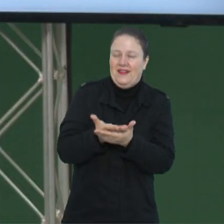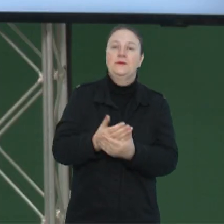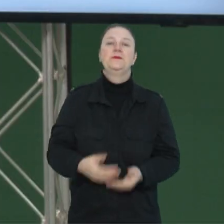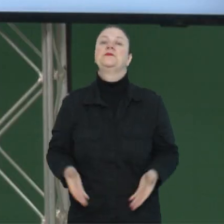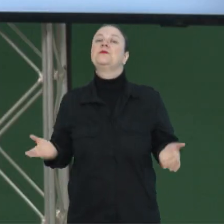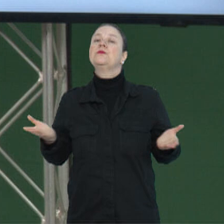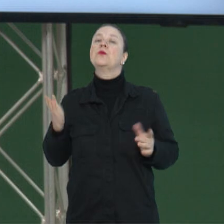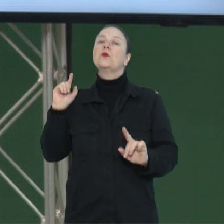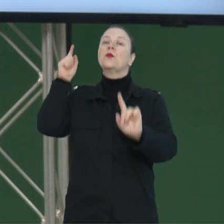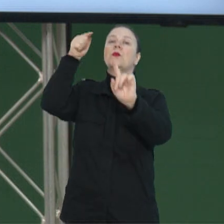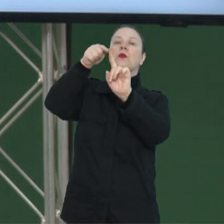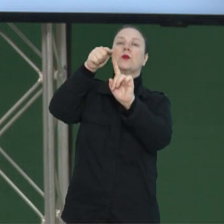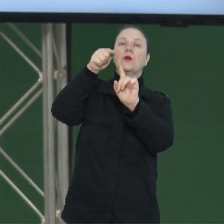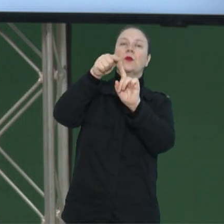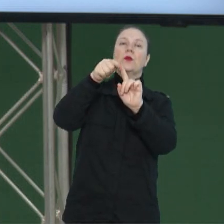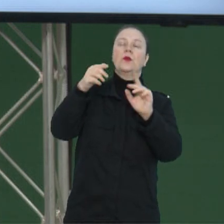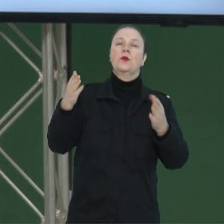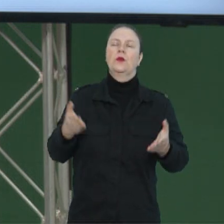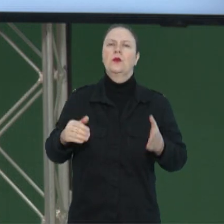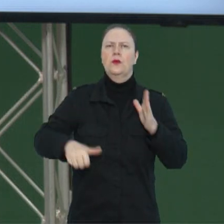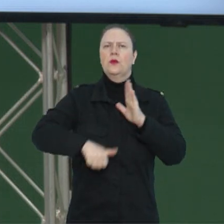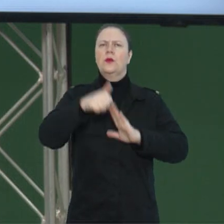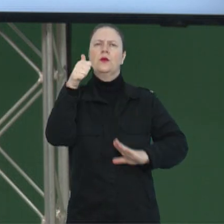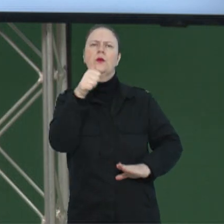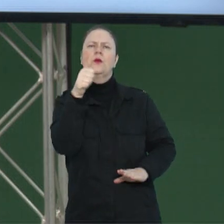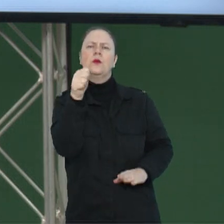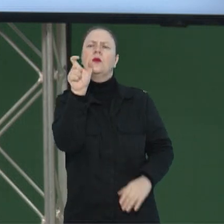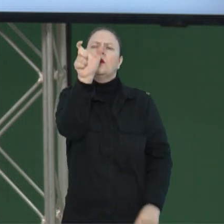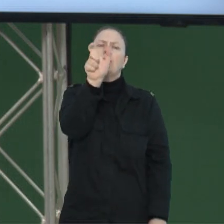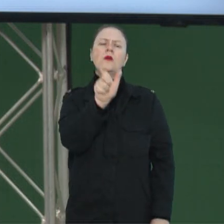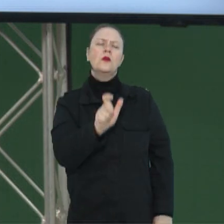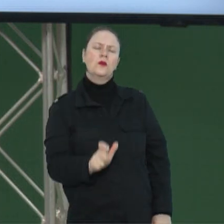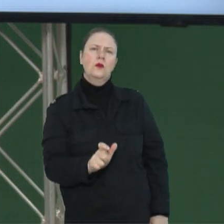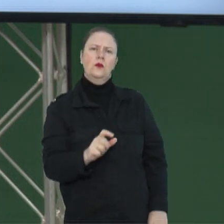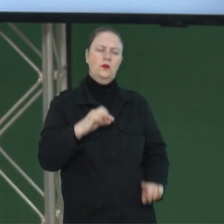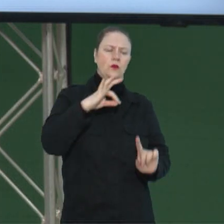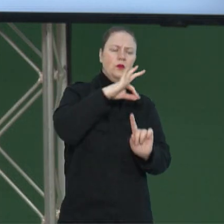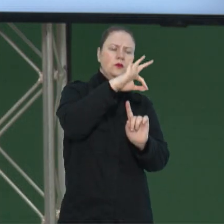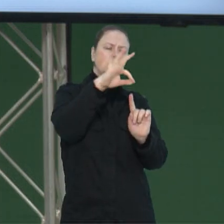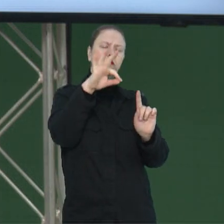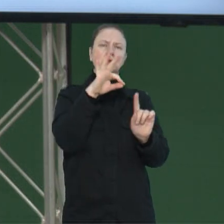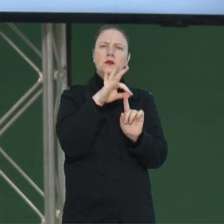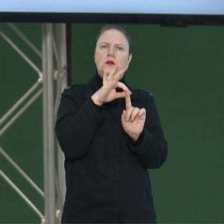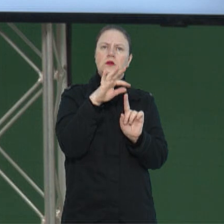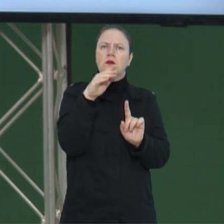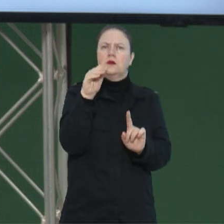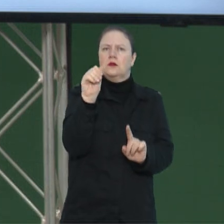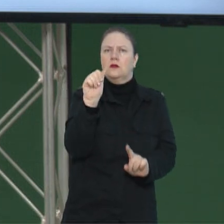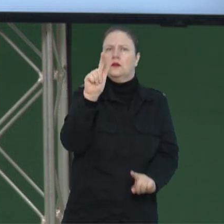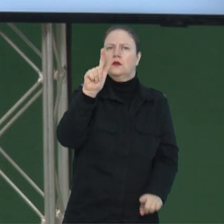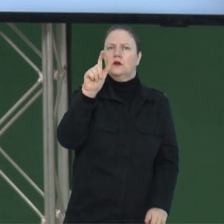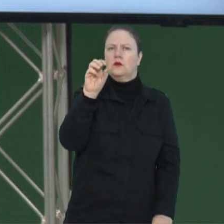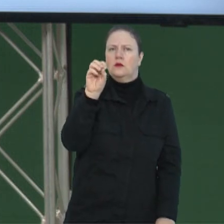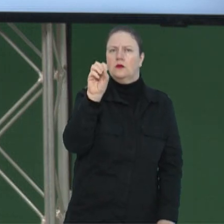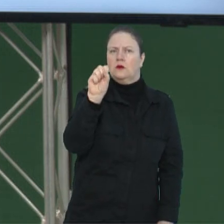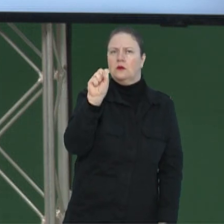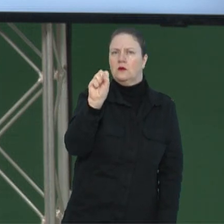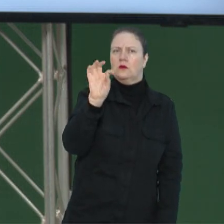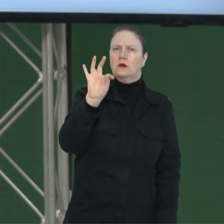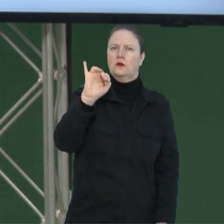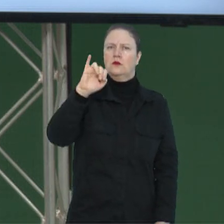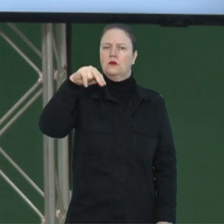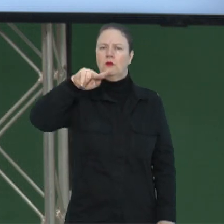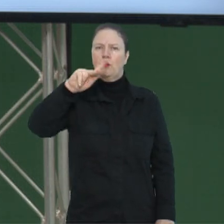nós temos, galera. Primeiro, quem foi Santo Agostinho? Quem foi esse filósofo, né, tão importante para o período